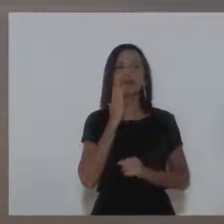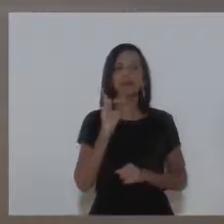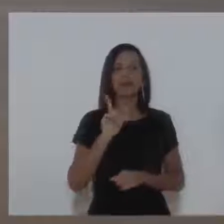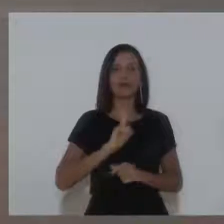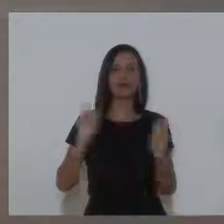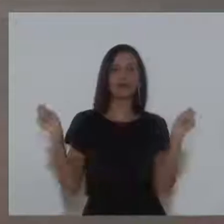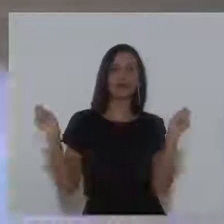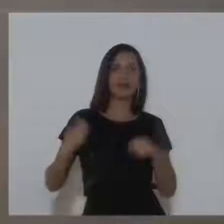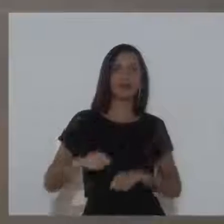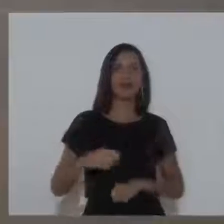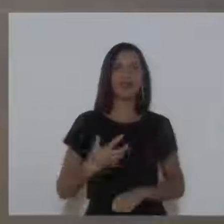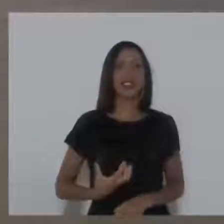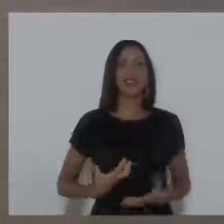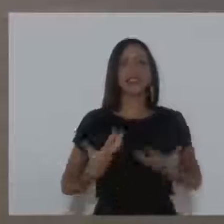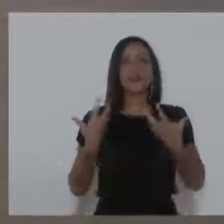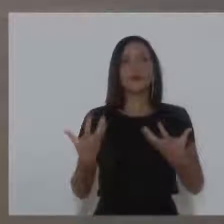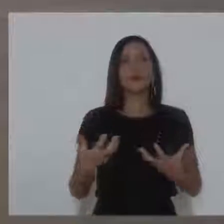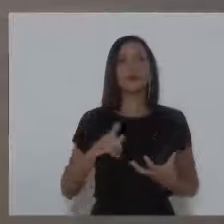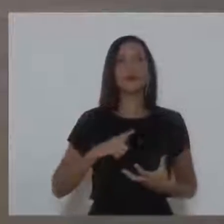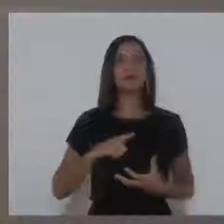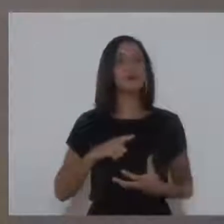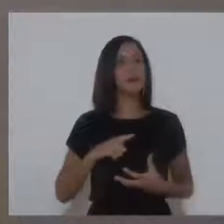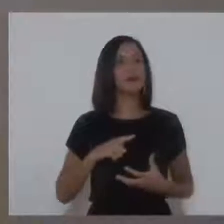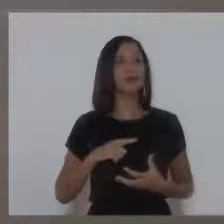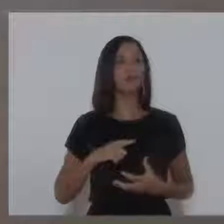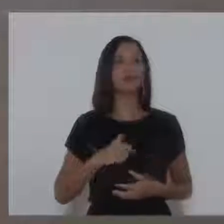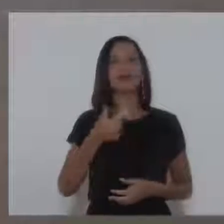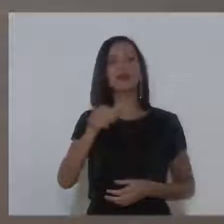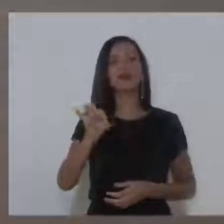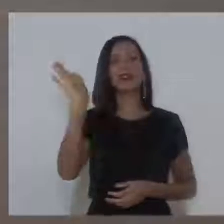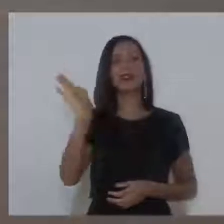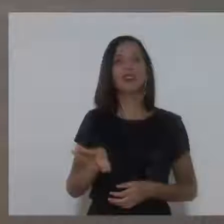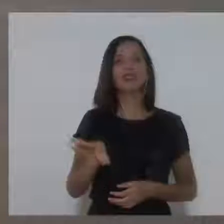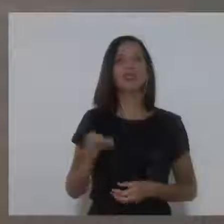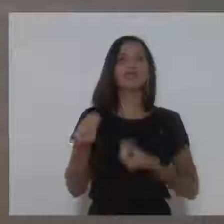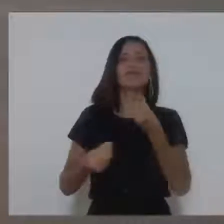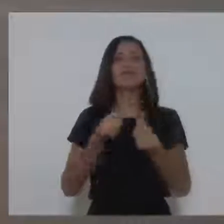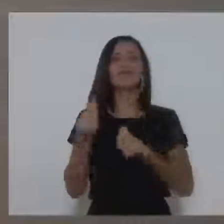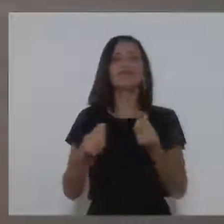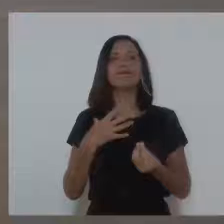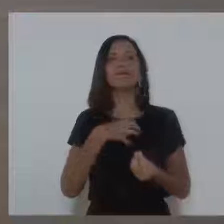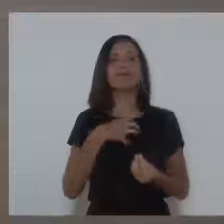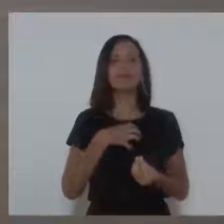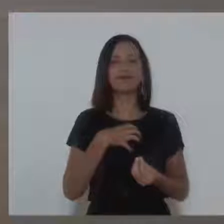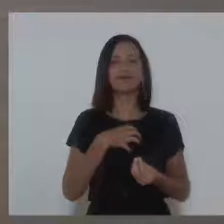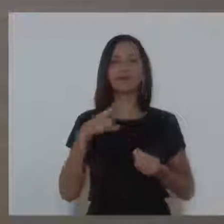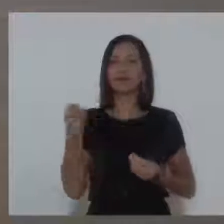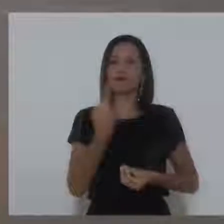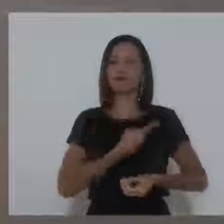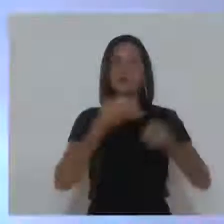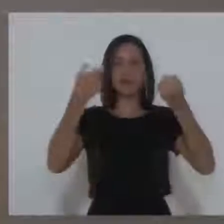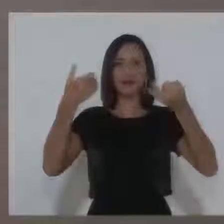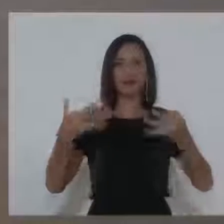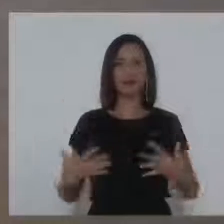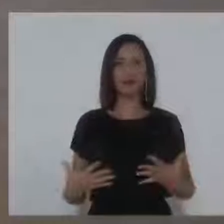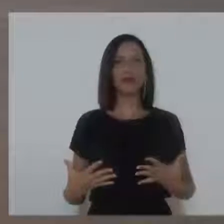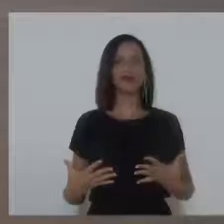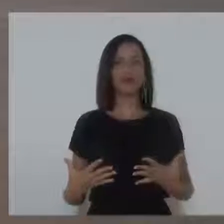deram esse incentivo, eles retiraram o incentivo de 10%, né? Então nós explicamos